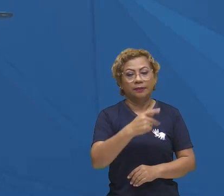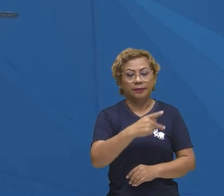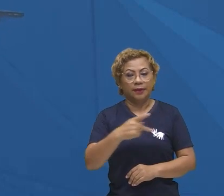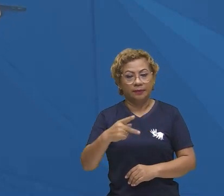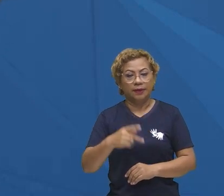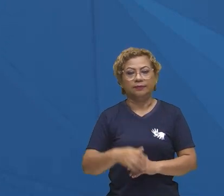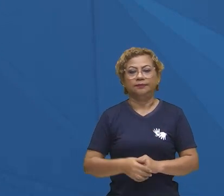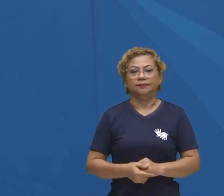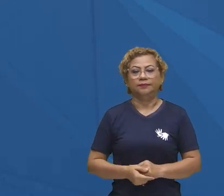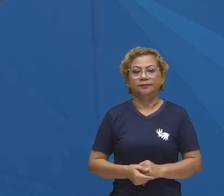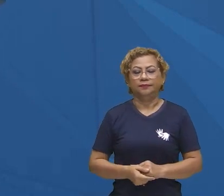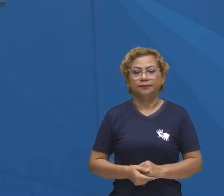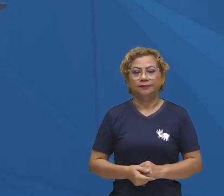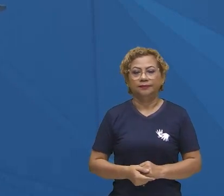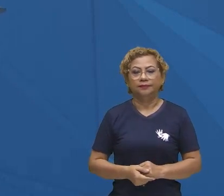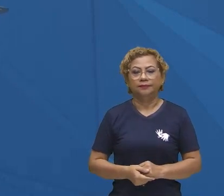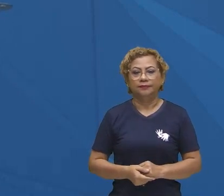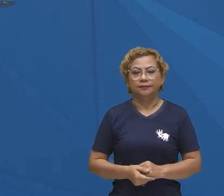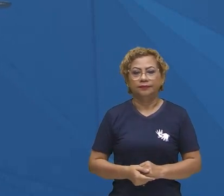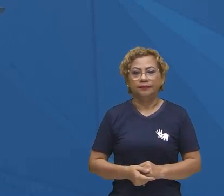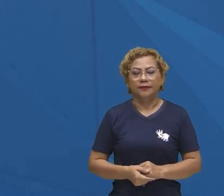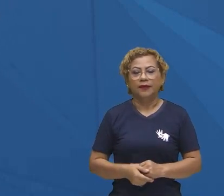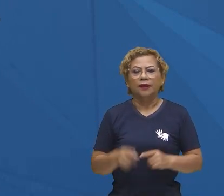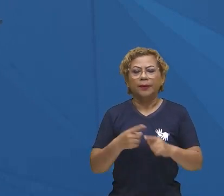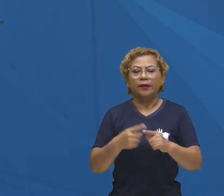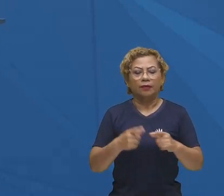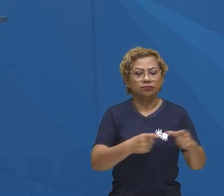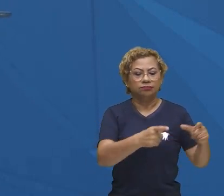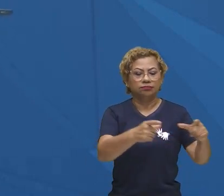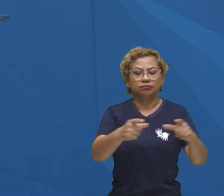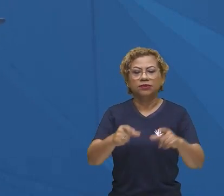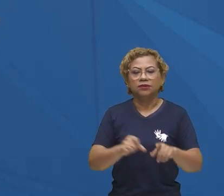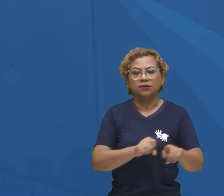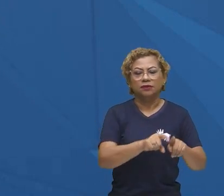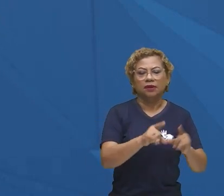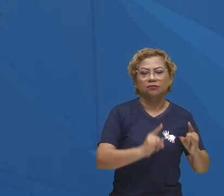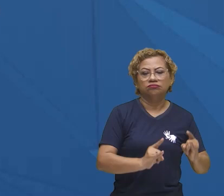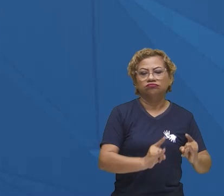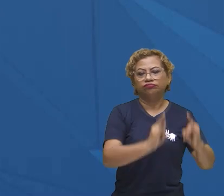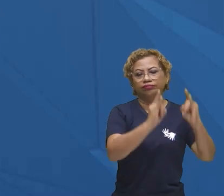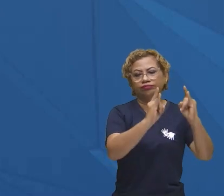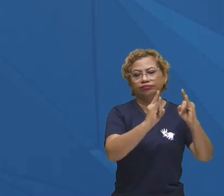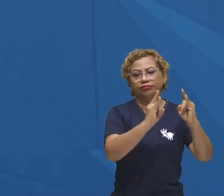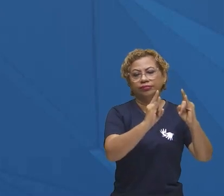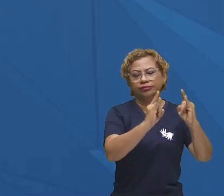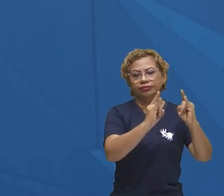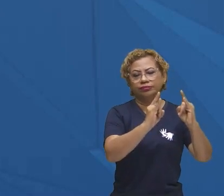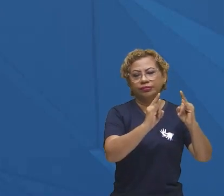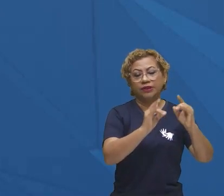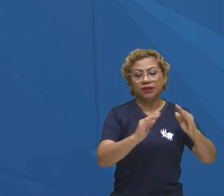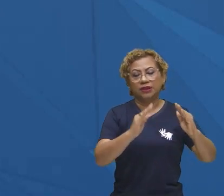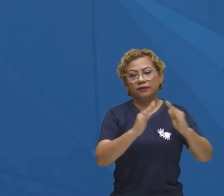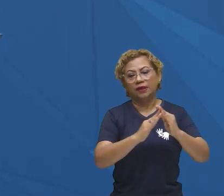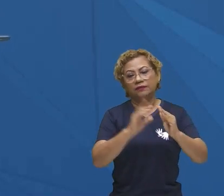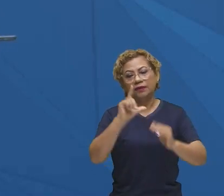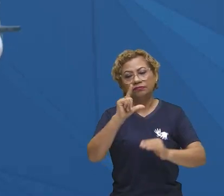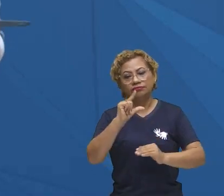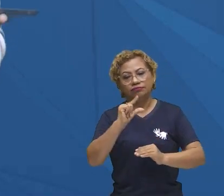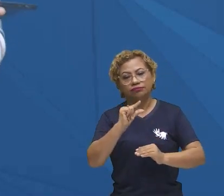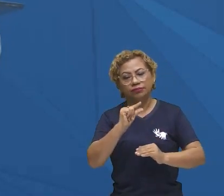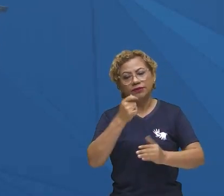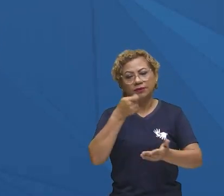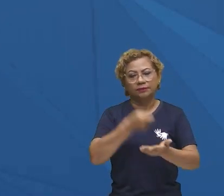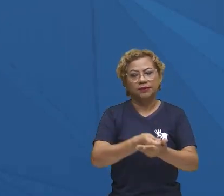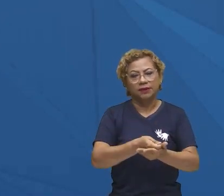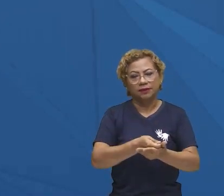serviços de locação, né, de hospedagem, eles acabam saindo muito mais em conta. Então, às vezes,